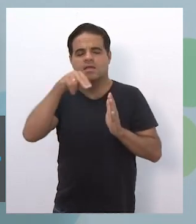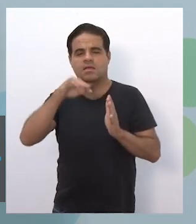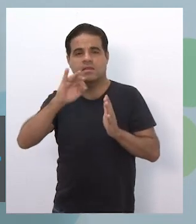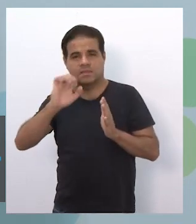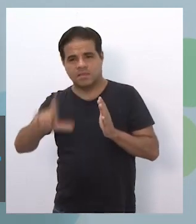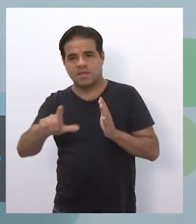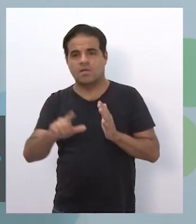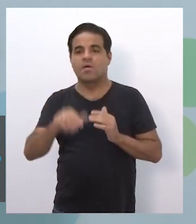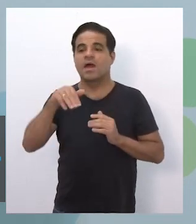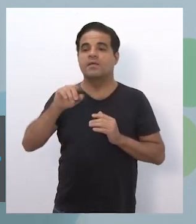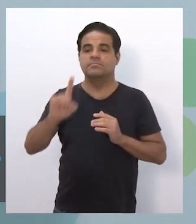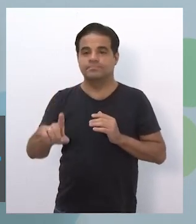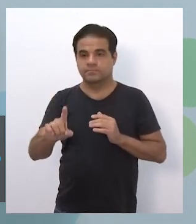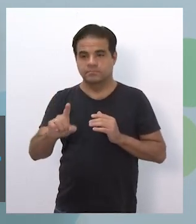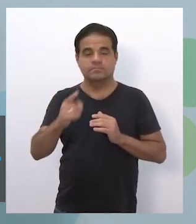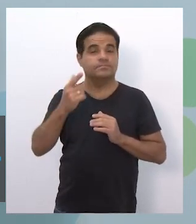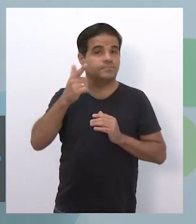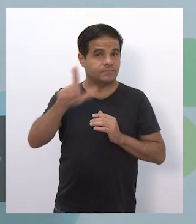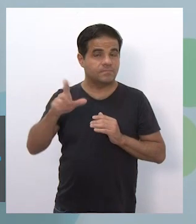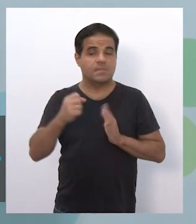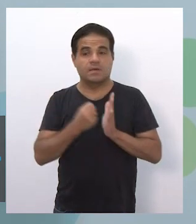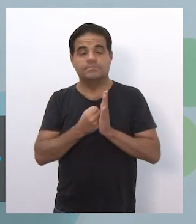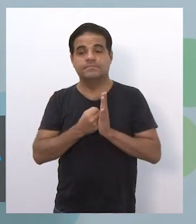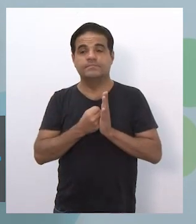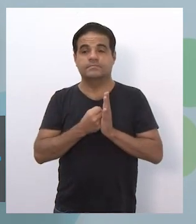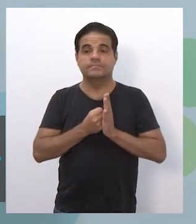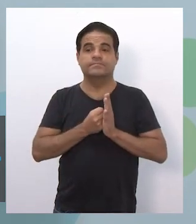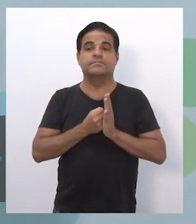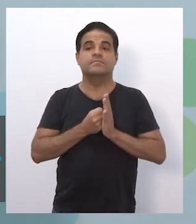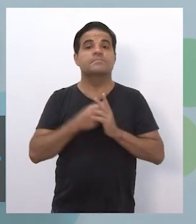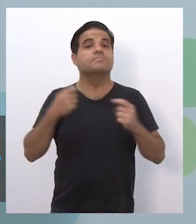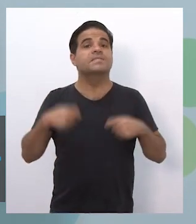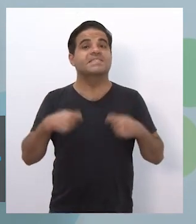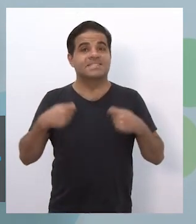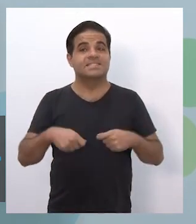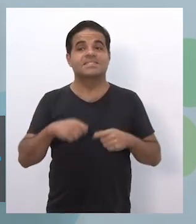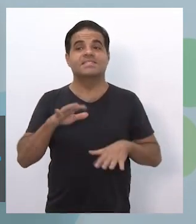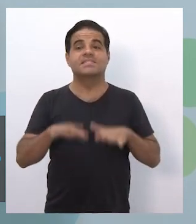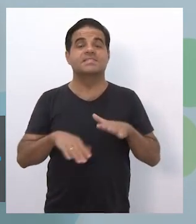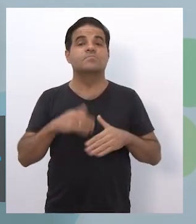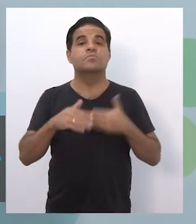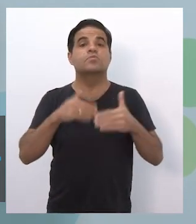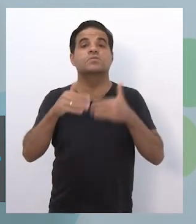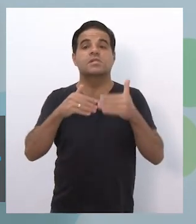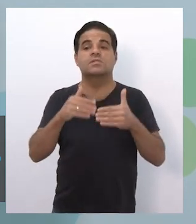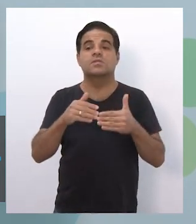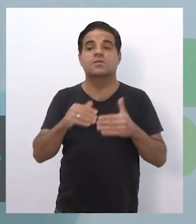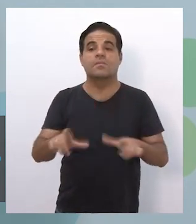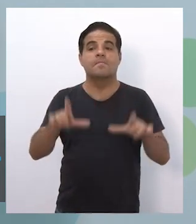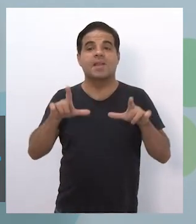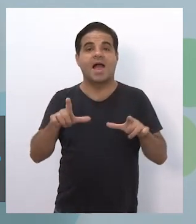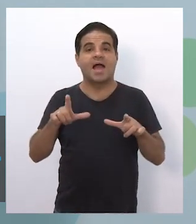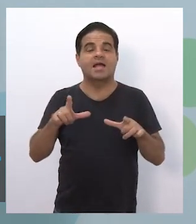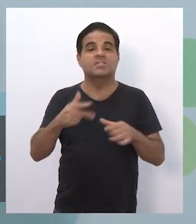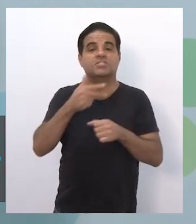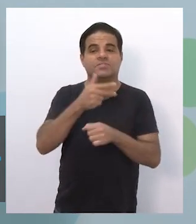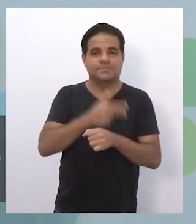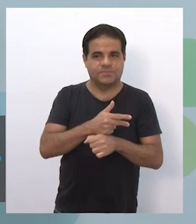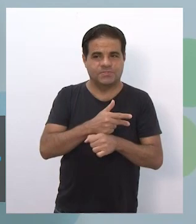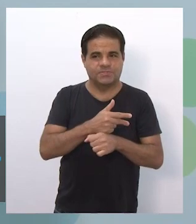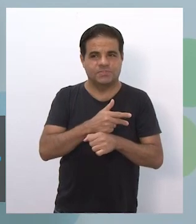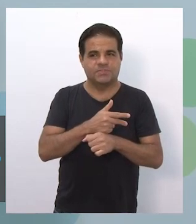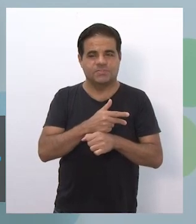linha AMD, a Ryzen, ela precisa, às vezes, muitos processadores eles precisam de placa de vídeo, né? Que ele falou a